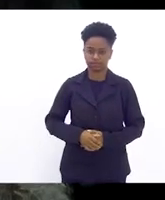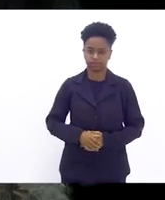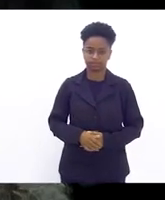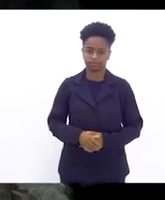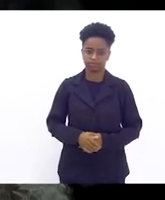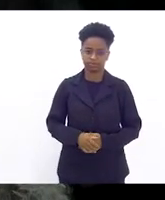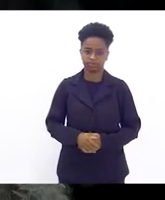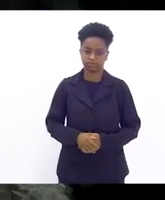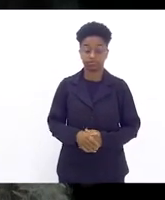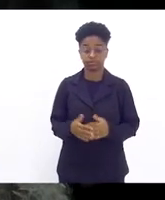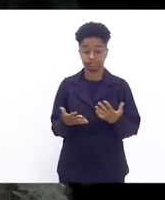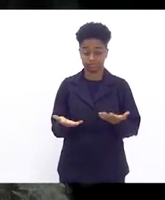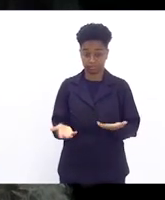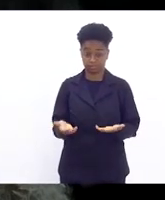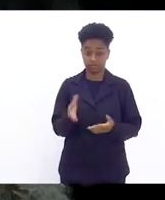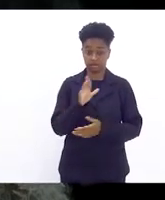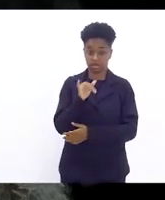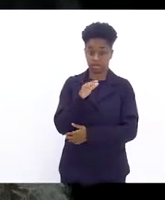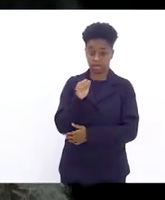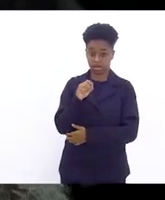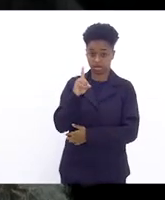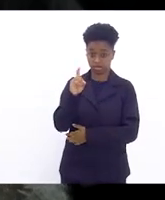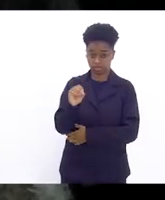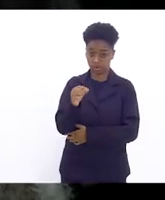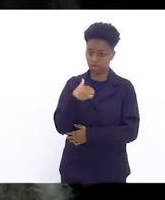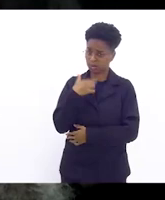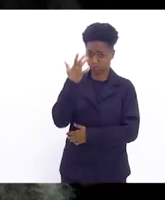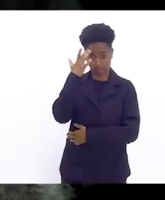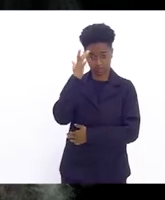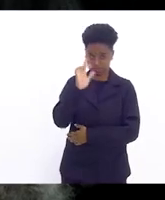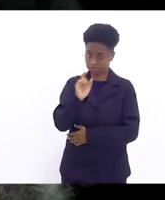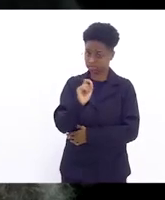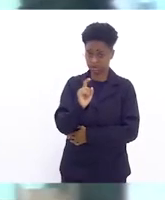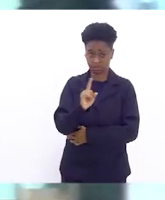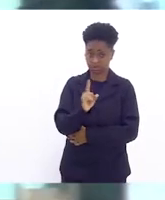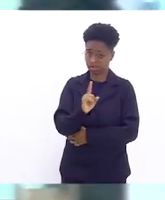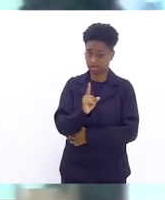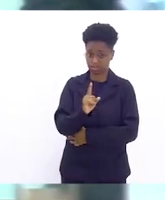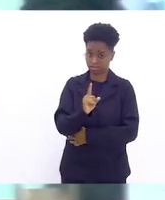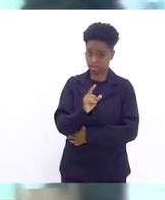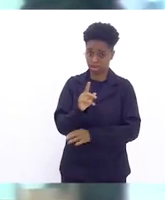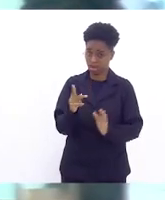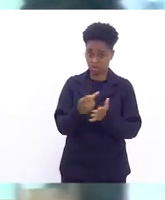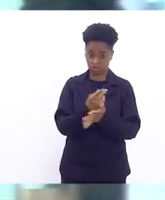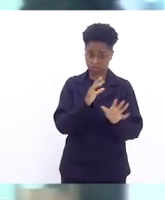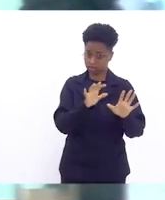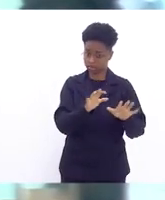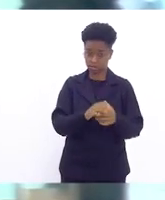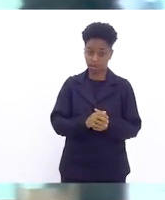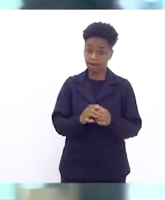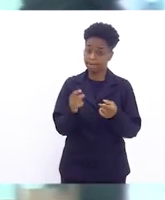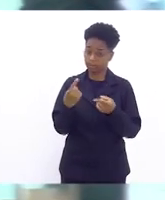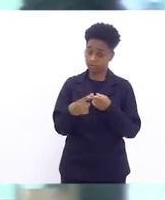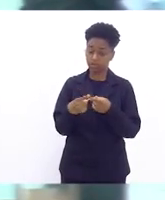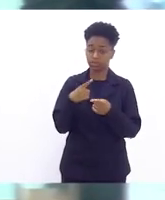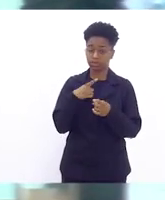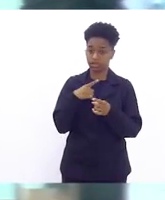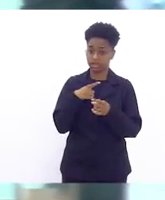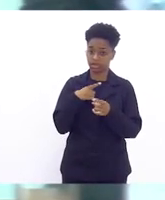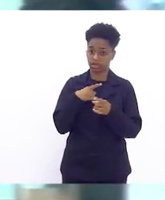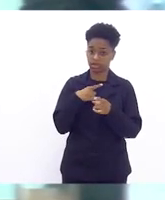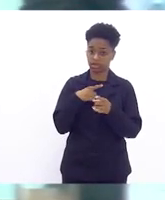Vamos lá Ricardo eu não tava sabendo que tinha parado se liga não de fato no ranking do trata Brasil que é uma